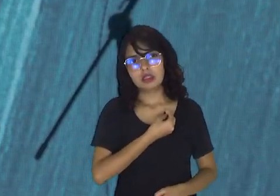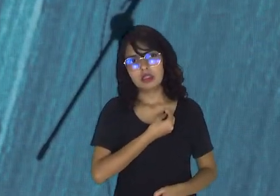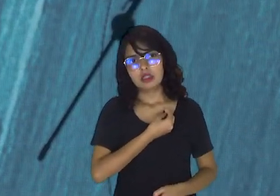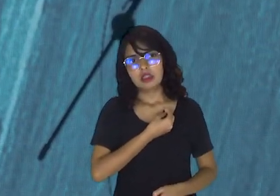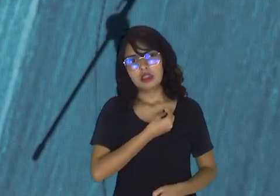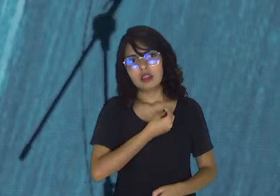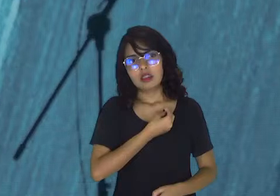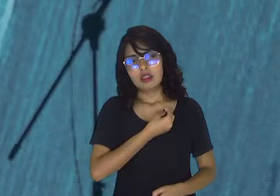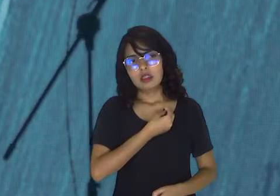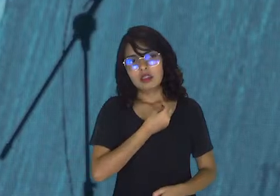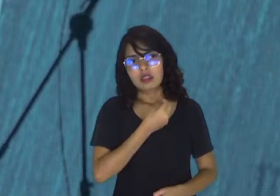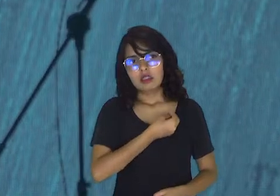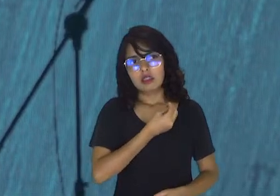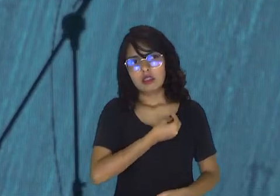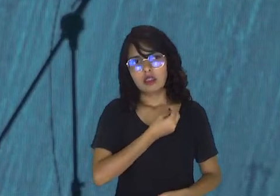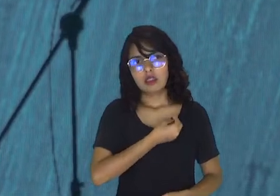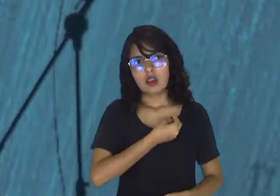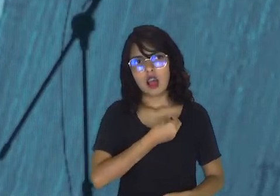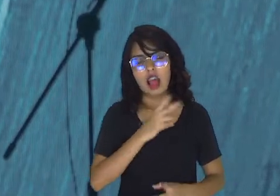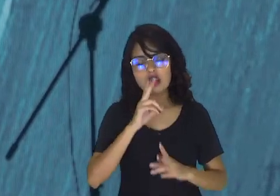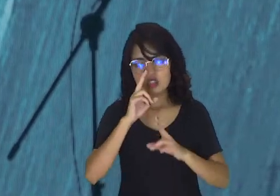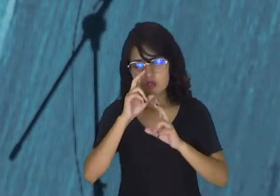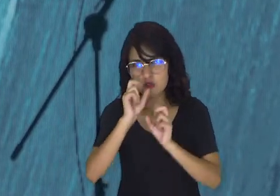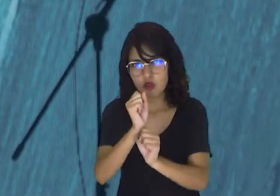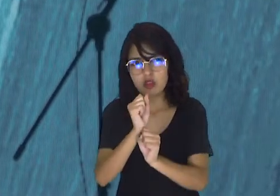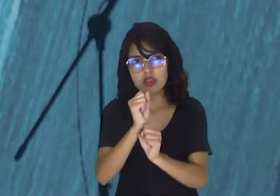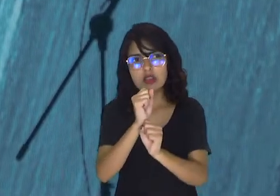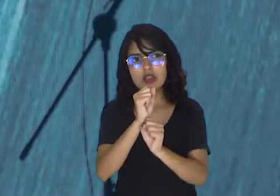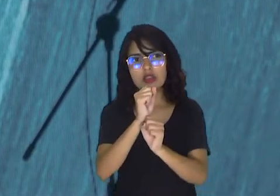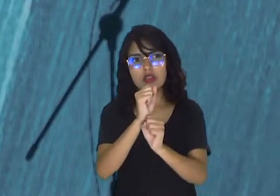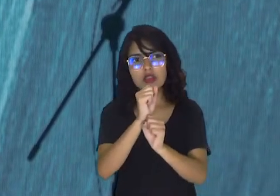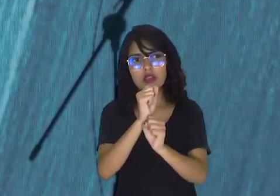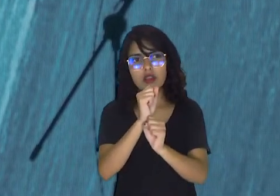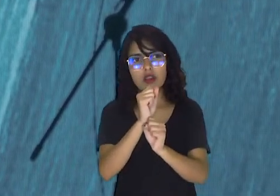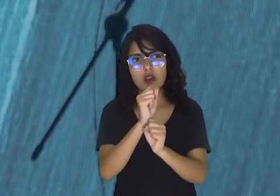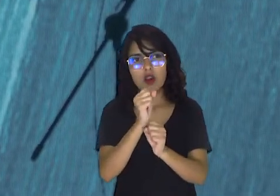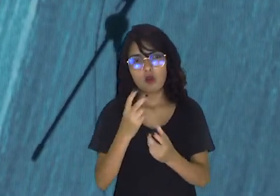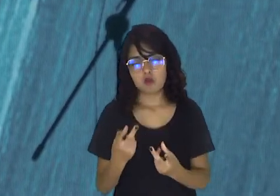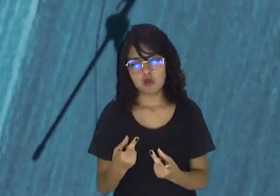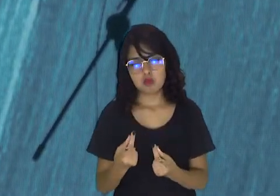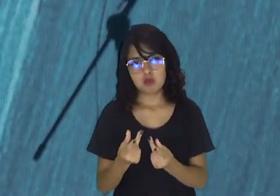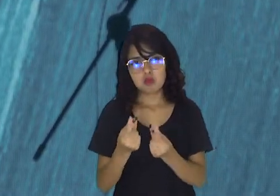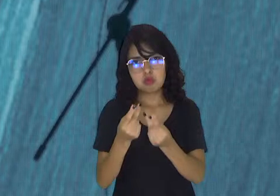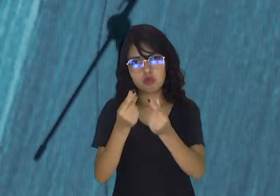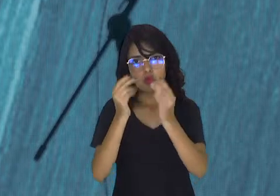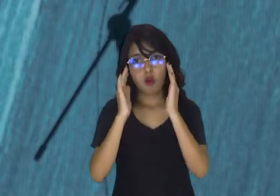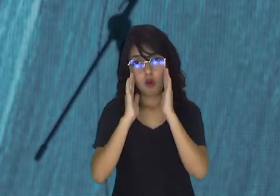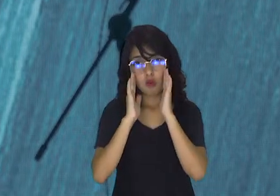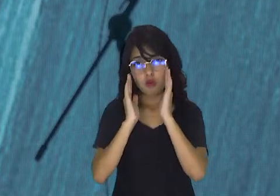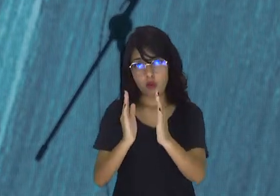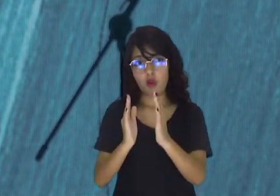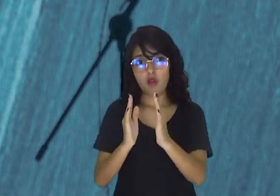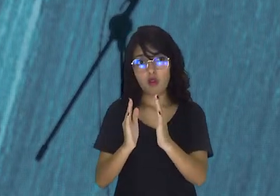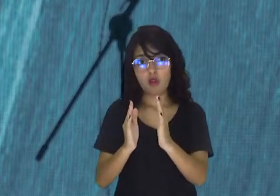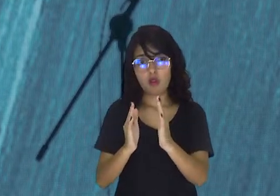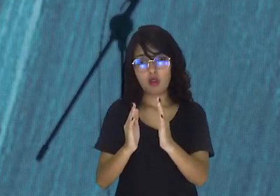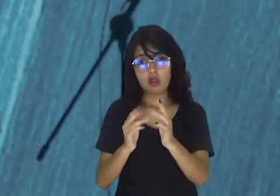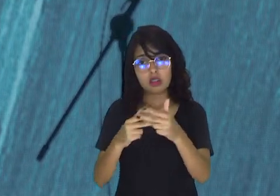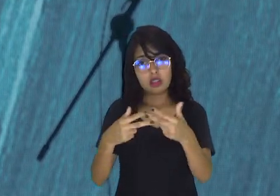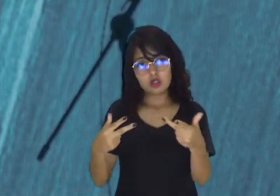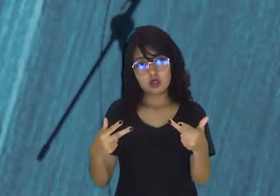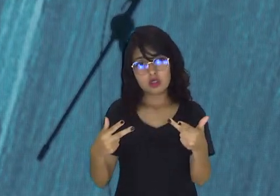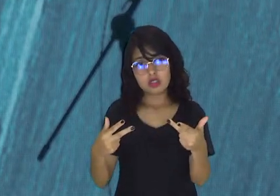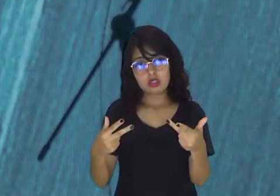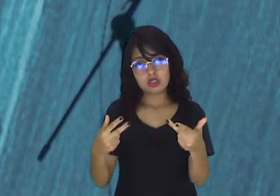investiremos as nossas forças, os nossos recursos, o nosso foco naquilo